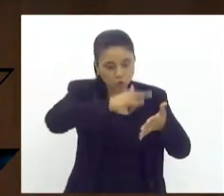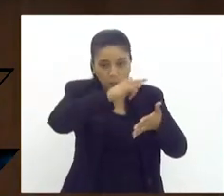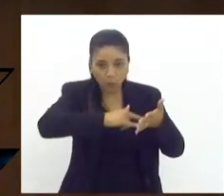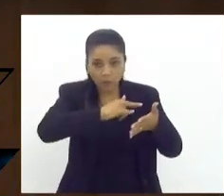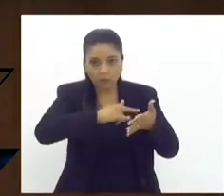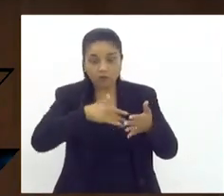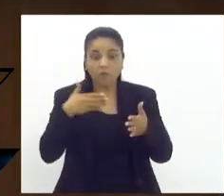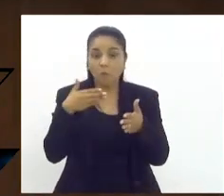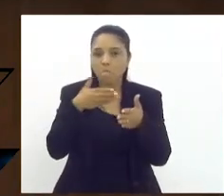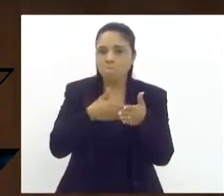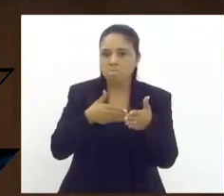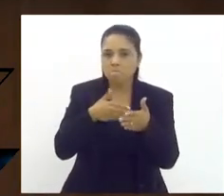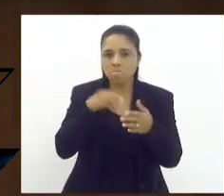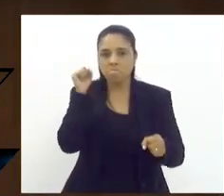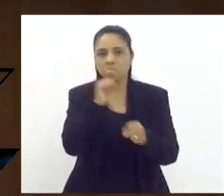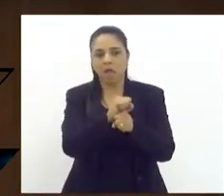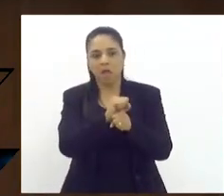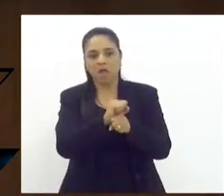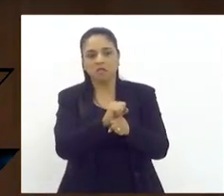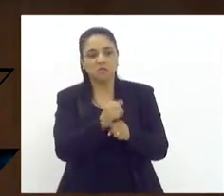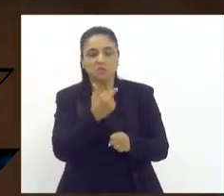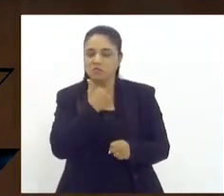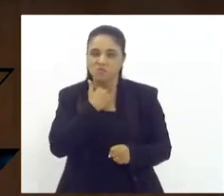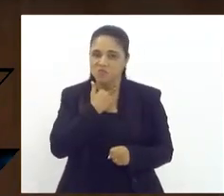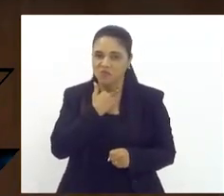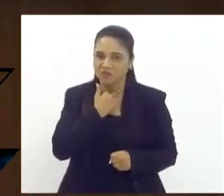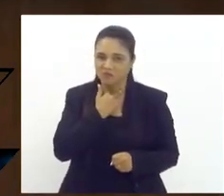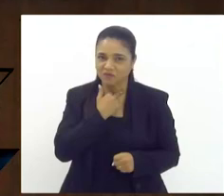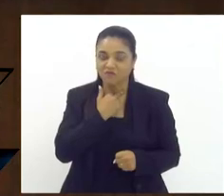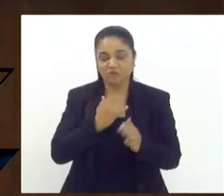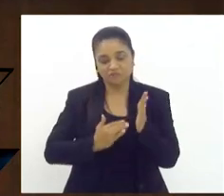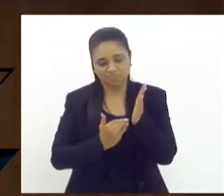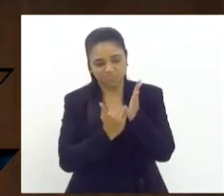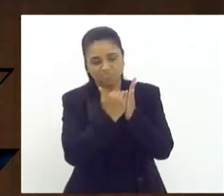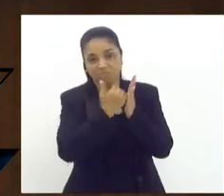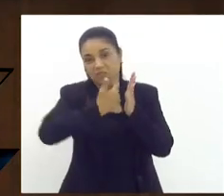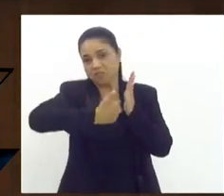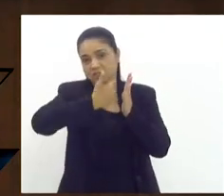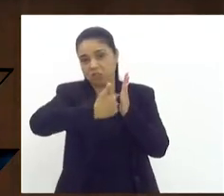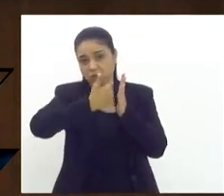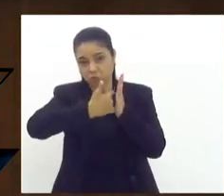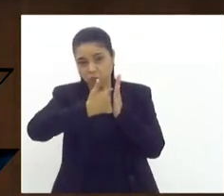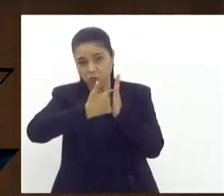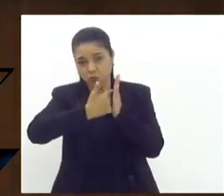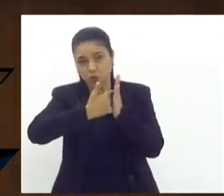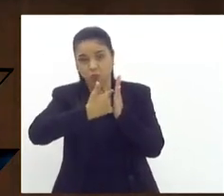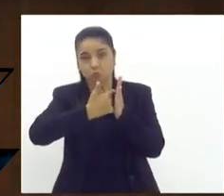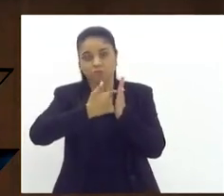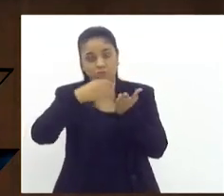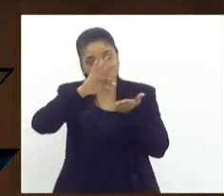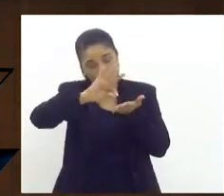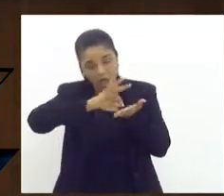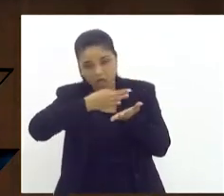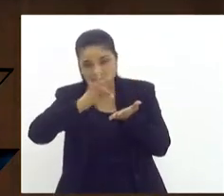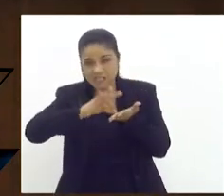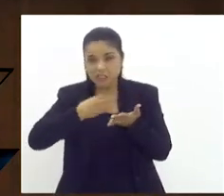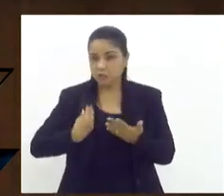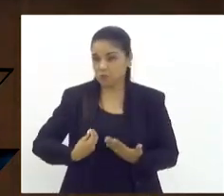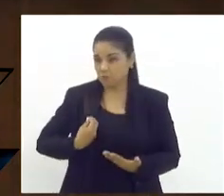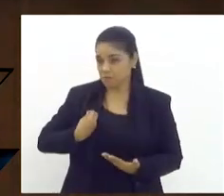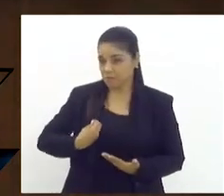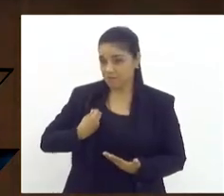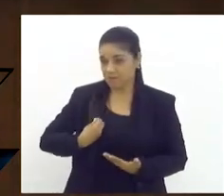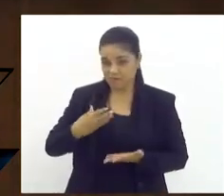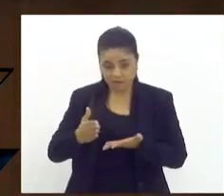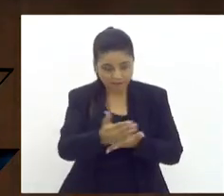fui barrado na entrada no térreo fui levado ao segundo andar onde eu tive que fazer ali um registro da minha vida inteira com todos